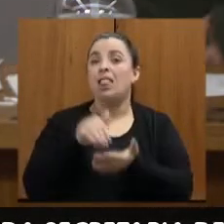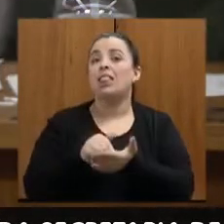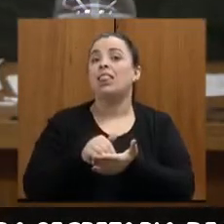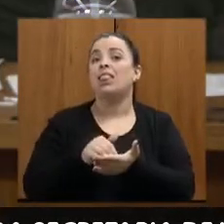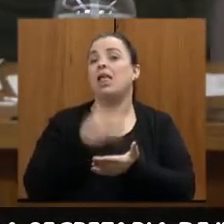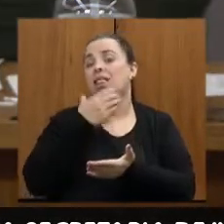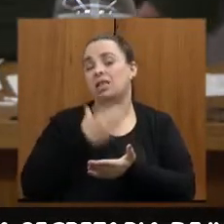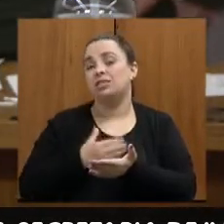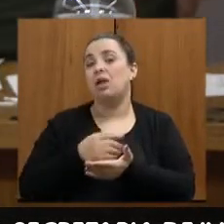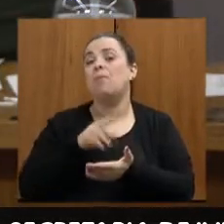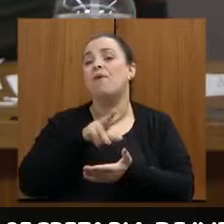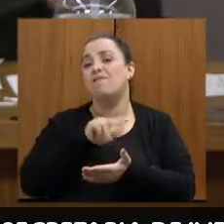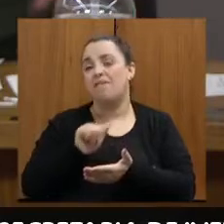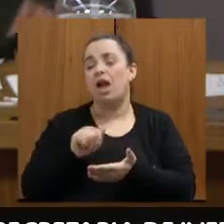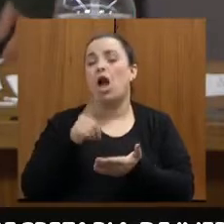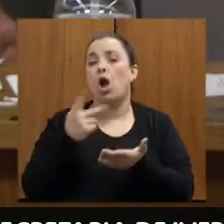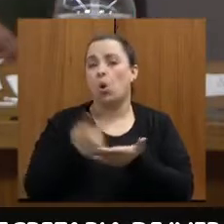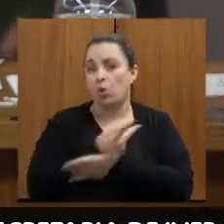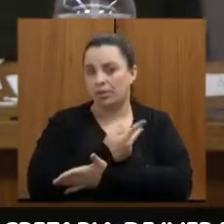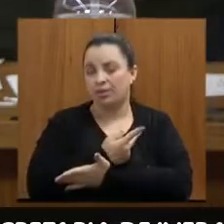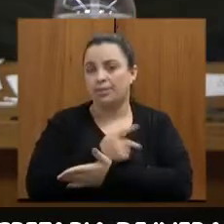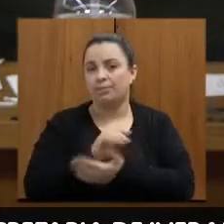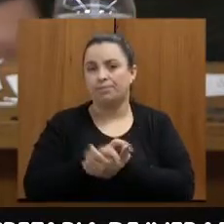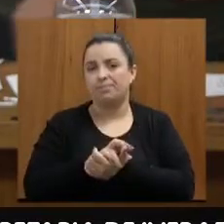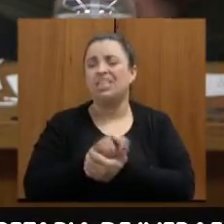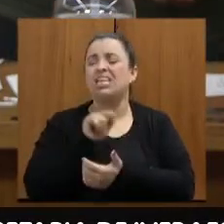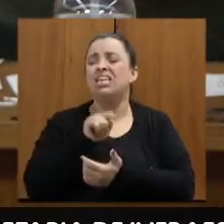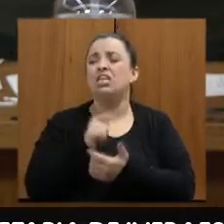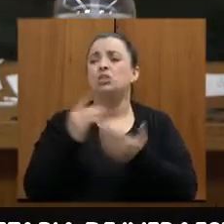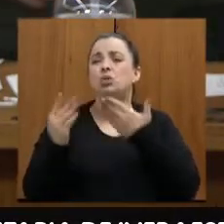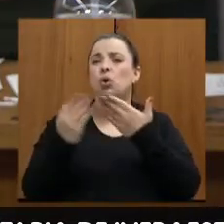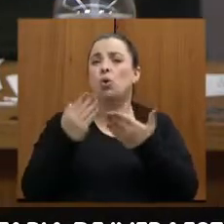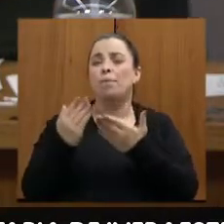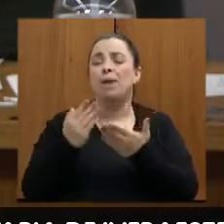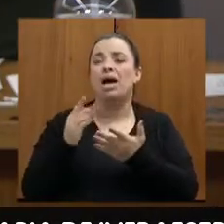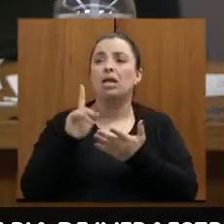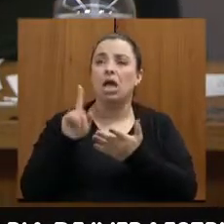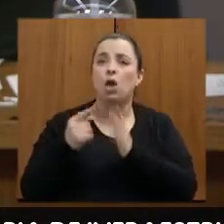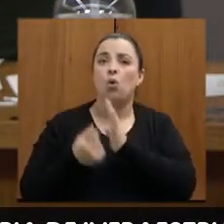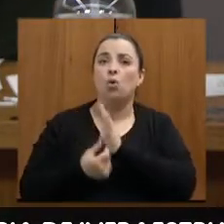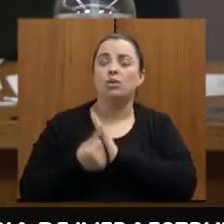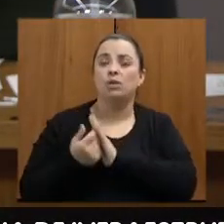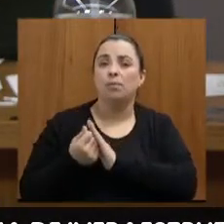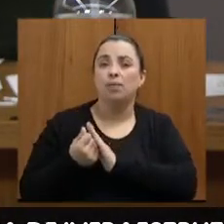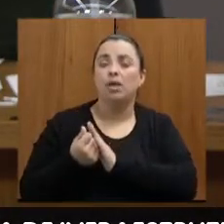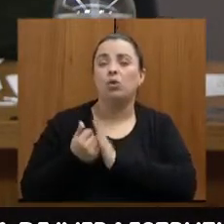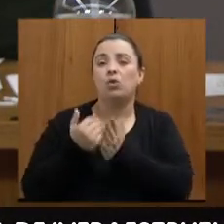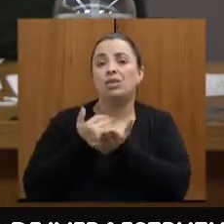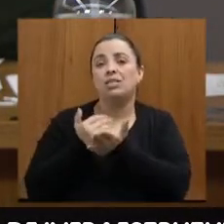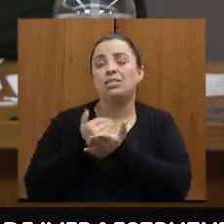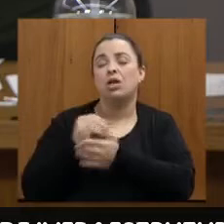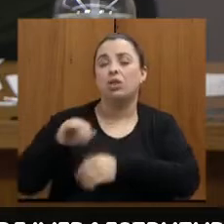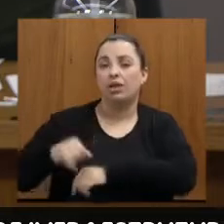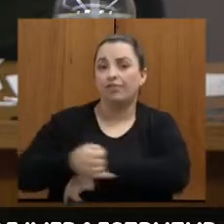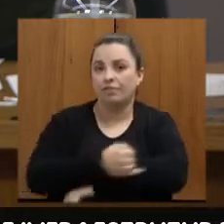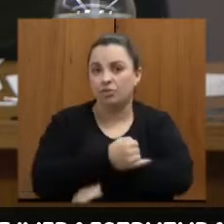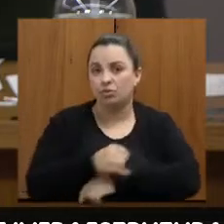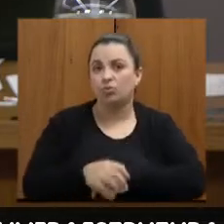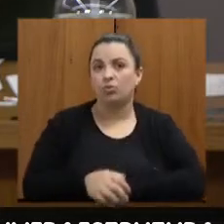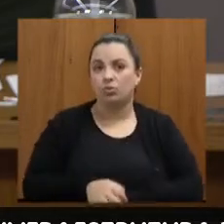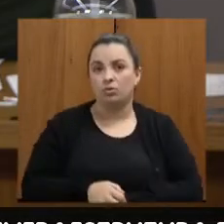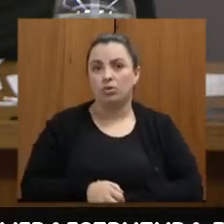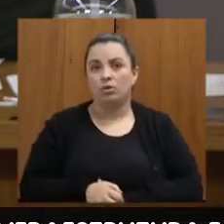o que que vale mais ou menos ao investimento ao orçamento do Ministério da infraestrutura então